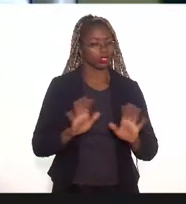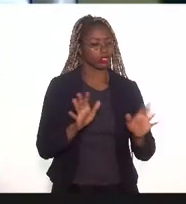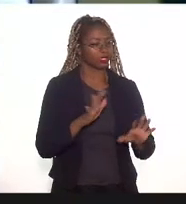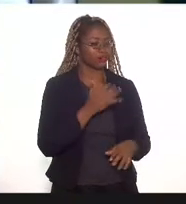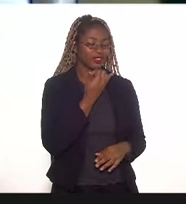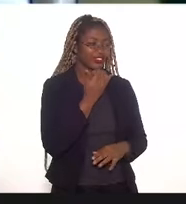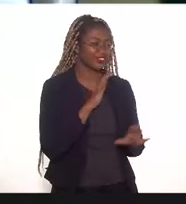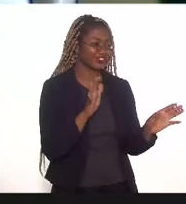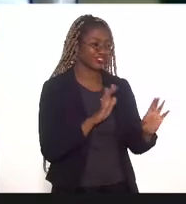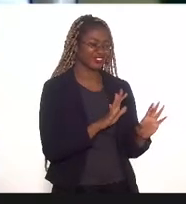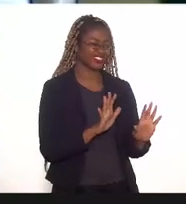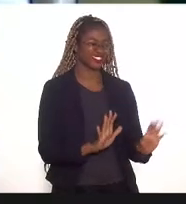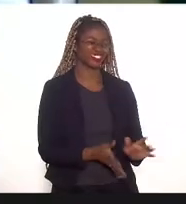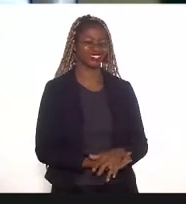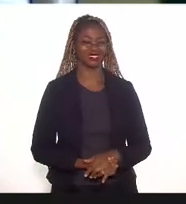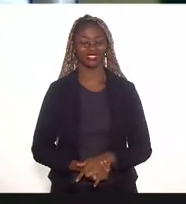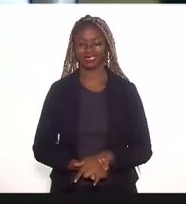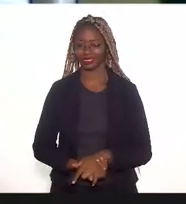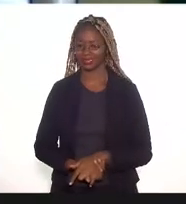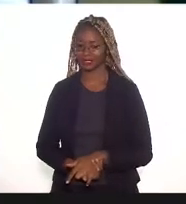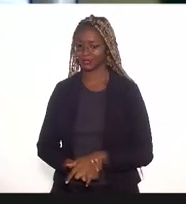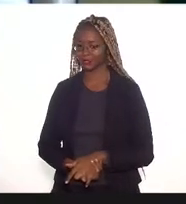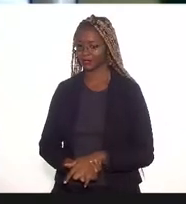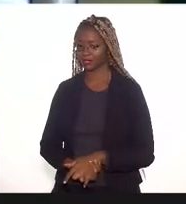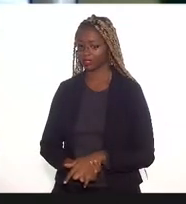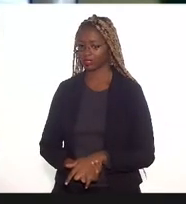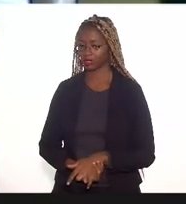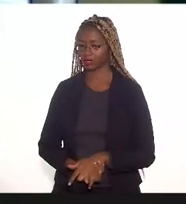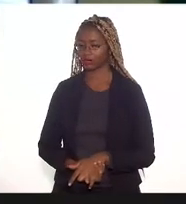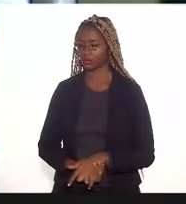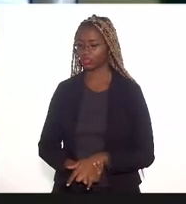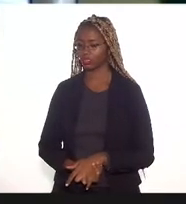também. Voltando 2 segundos,